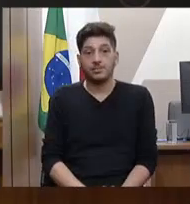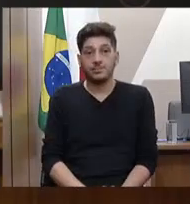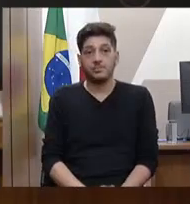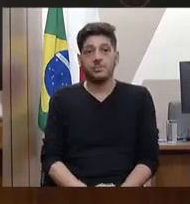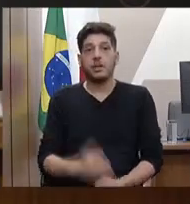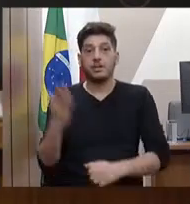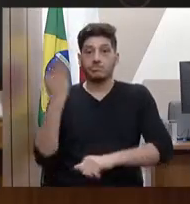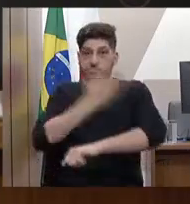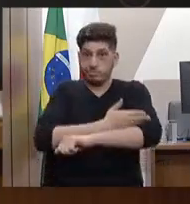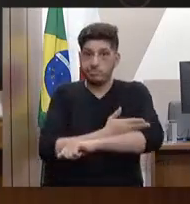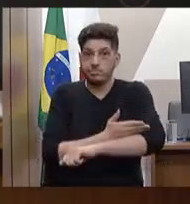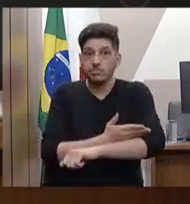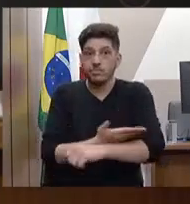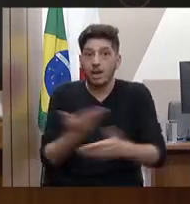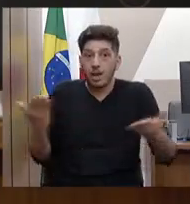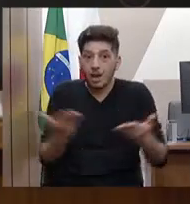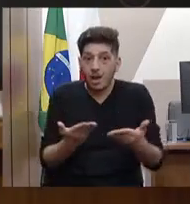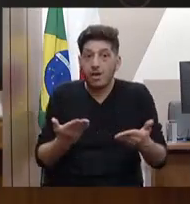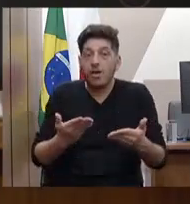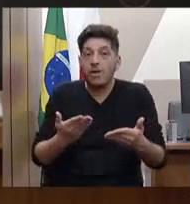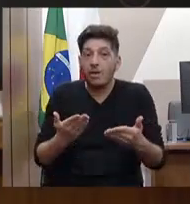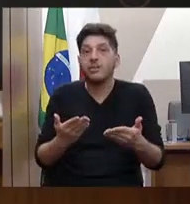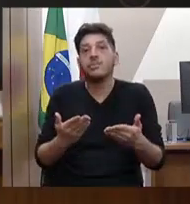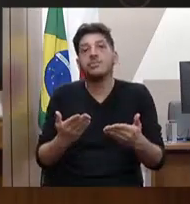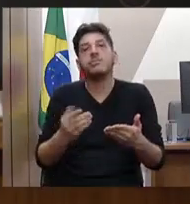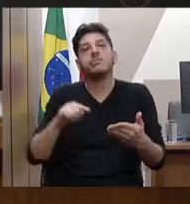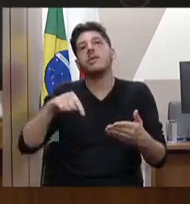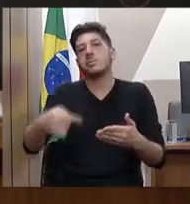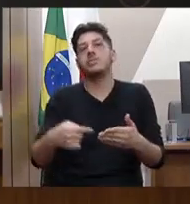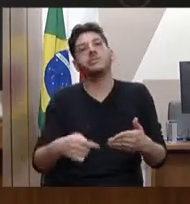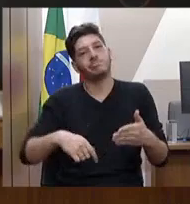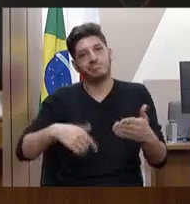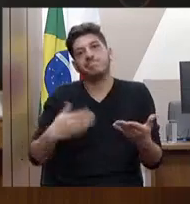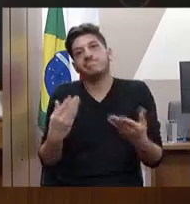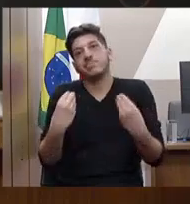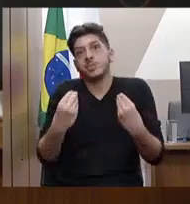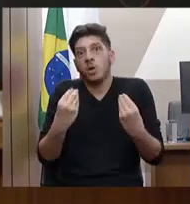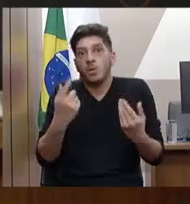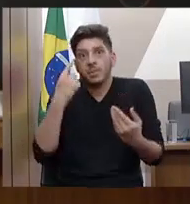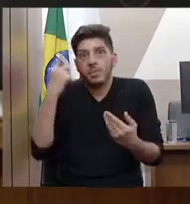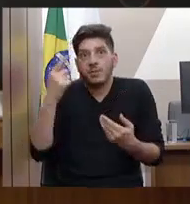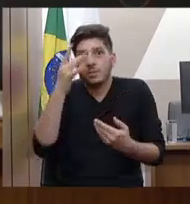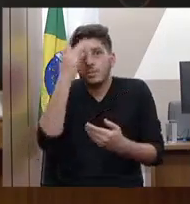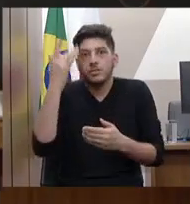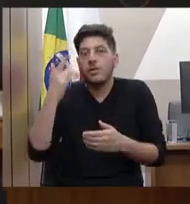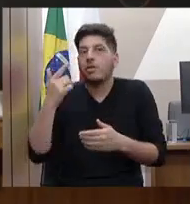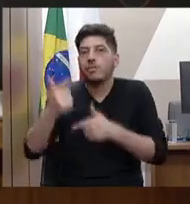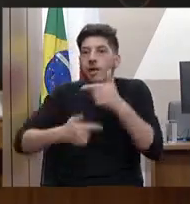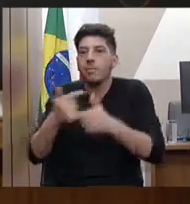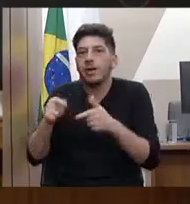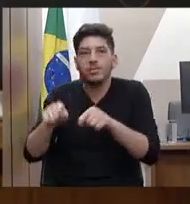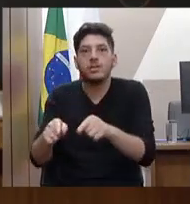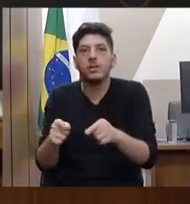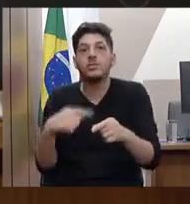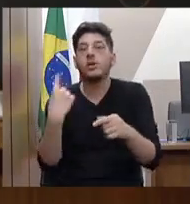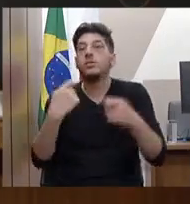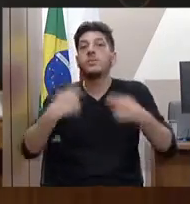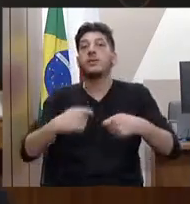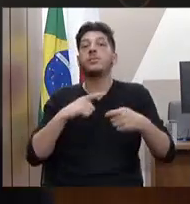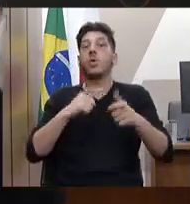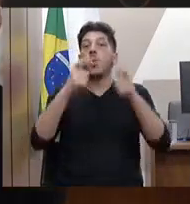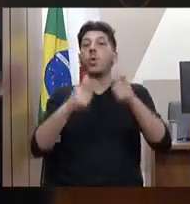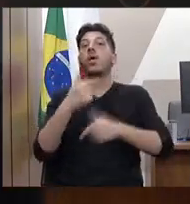eu te dou o segundo par isso é o maior rebaixamento que qualquer trabalhador pode ter Então essas perspectivas a gente tem um ambiente de trabalho